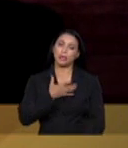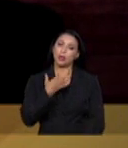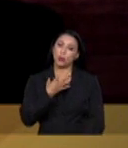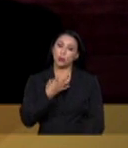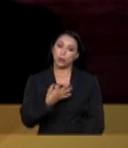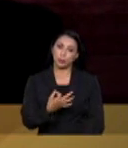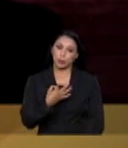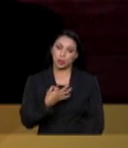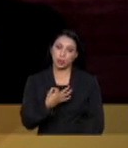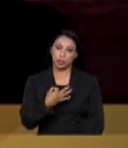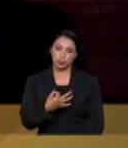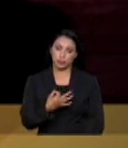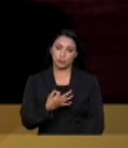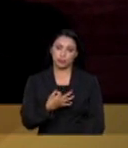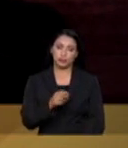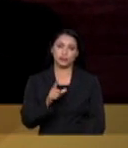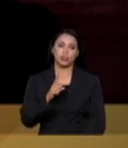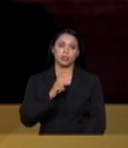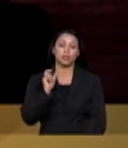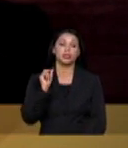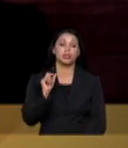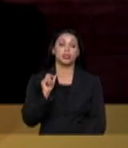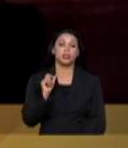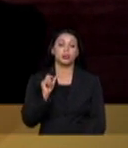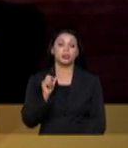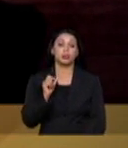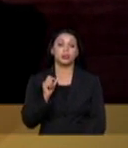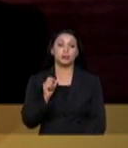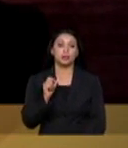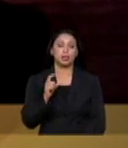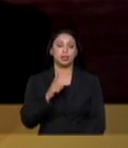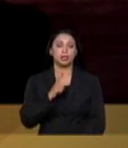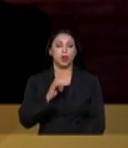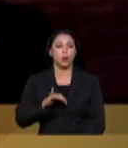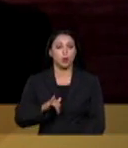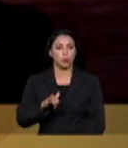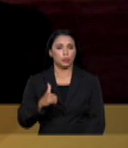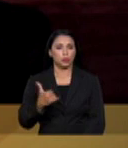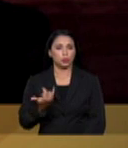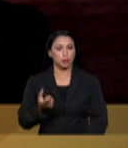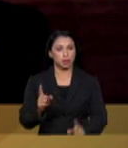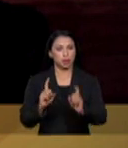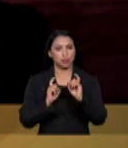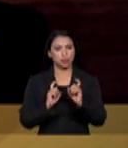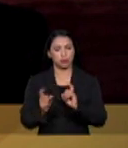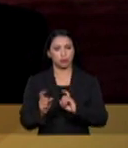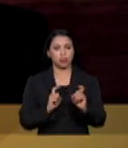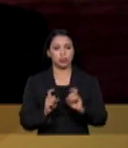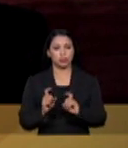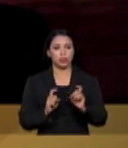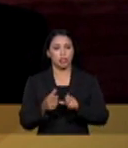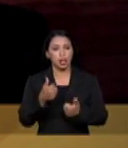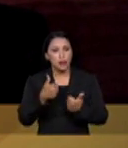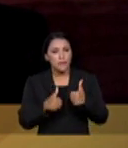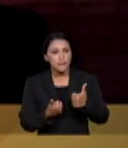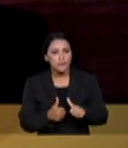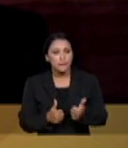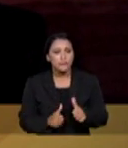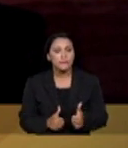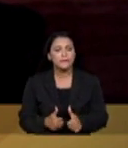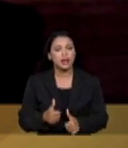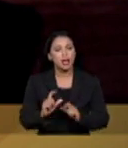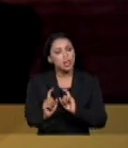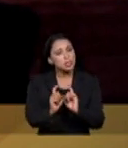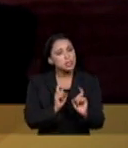ver e considerar a hipótese de conveniência e oportunidade do administrador ao realizar o ato